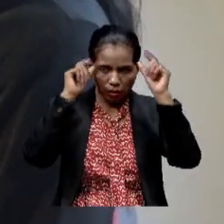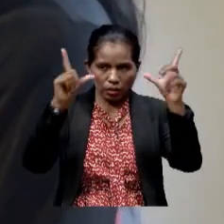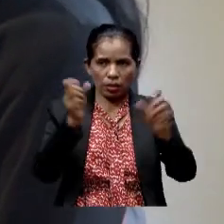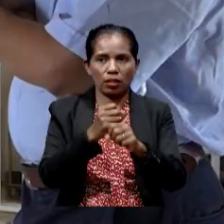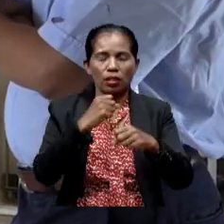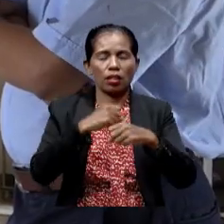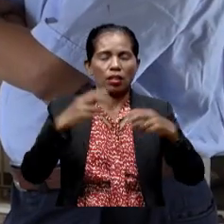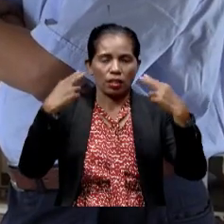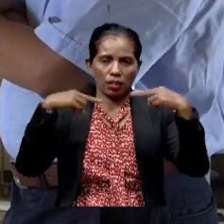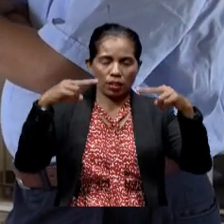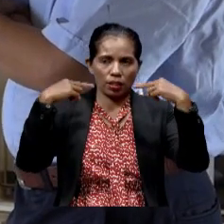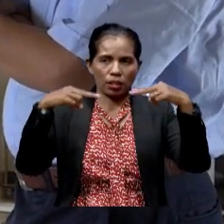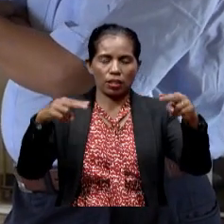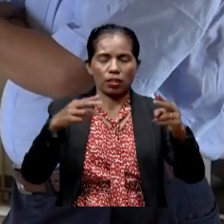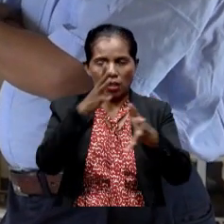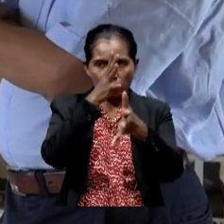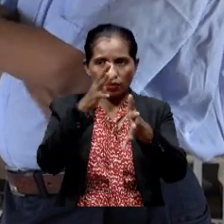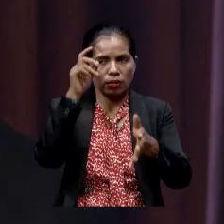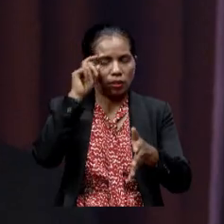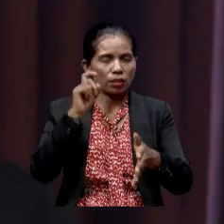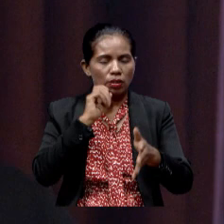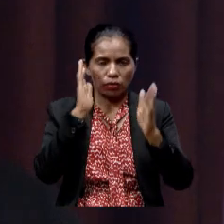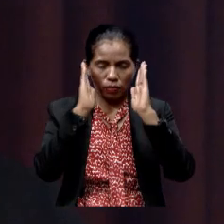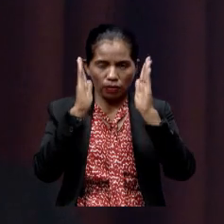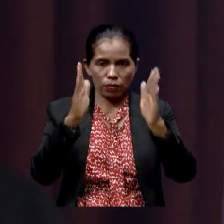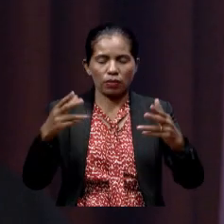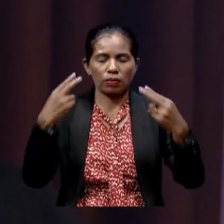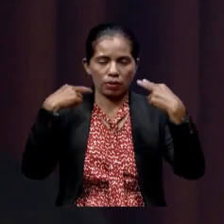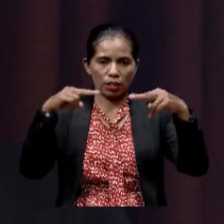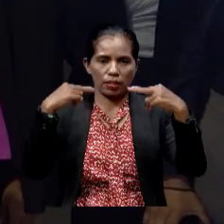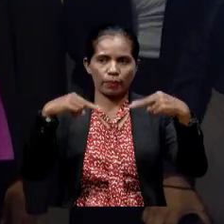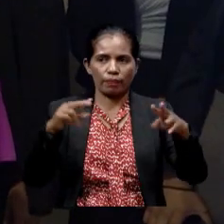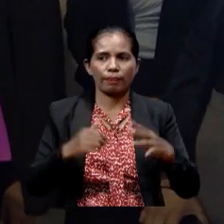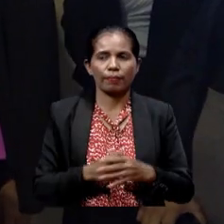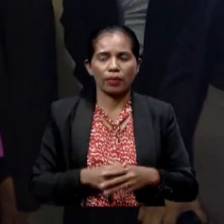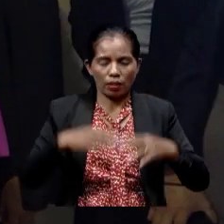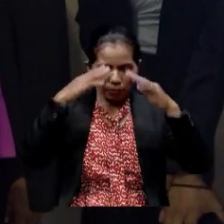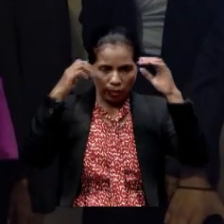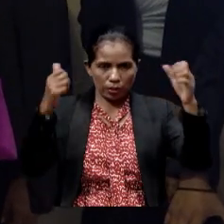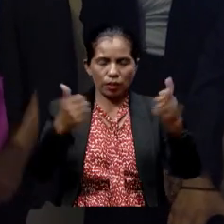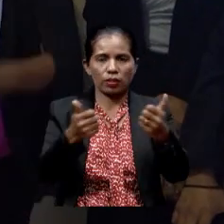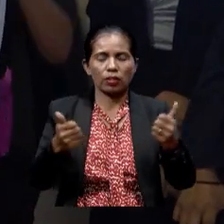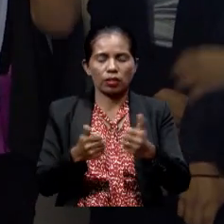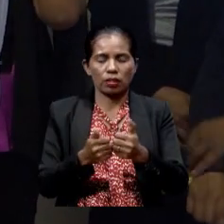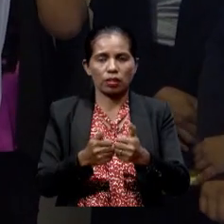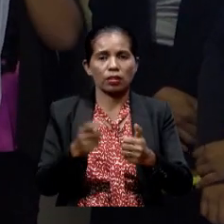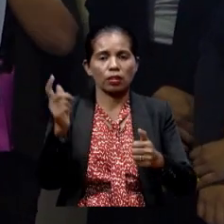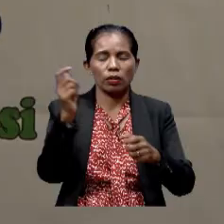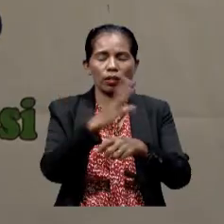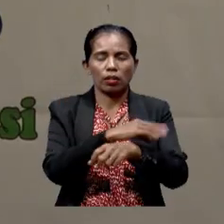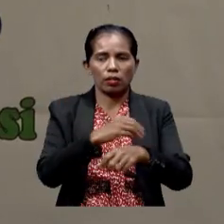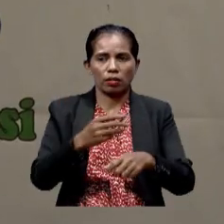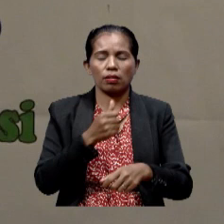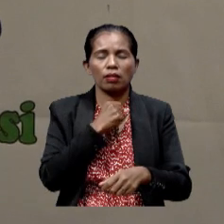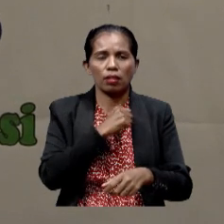realiza evento Taça Avonana, nebe focaliu ba competição coral. Presidente Asociação Turismo Religioso Timor-Leste, Padre